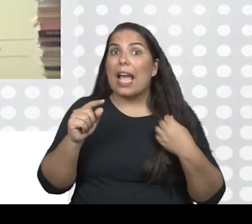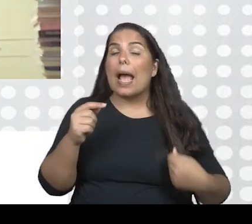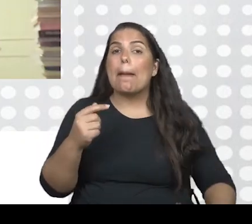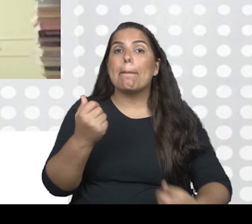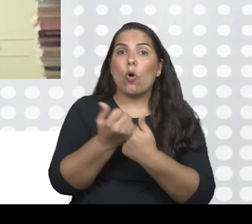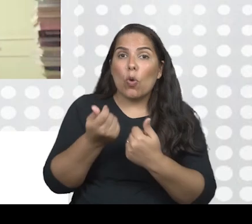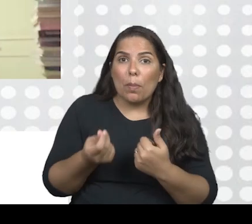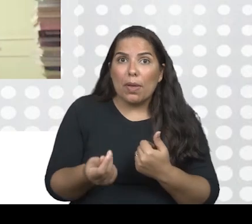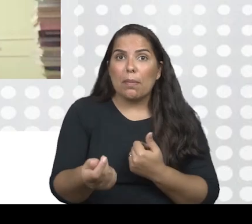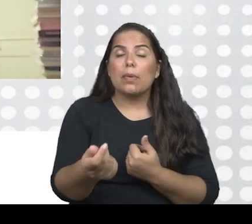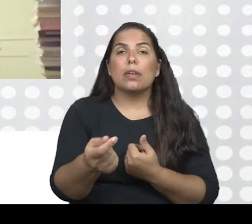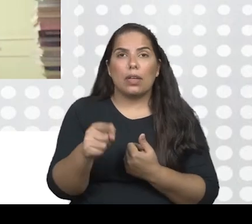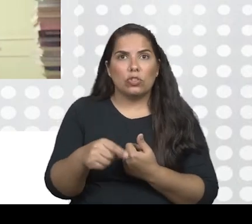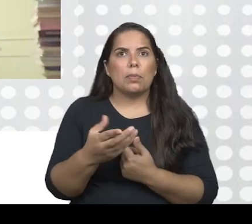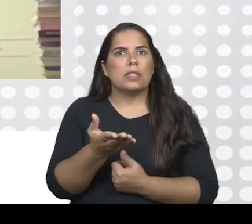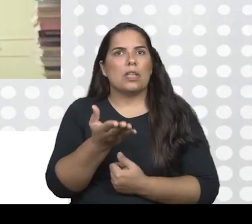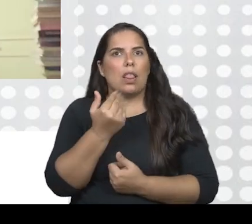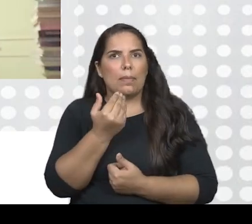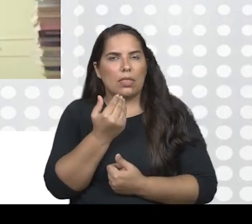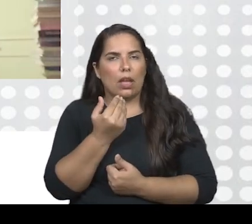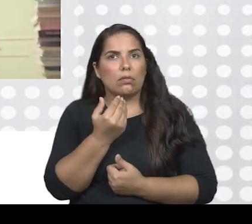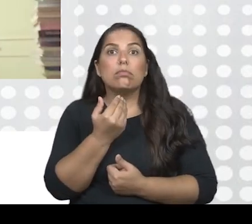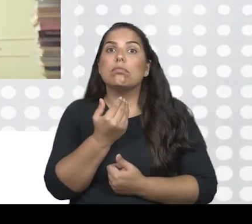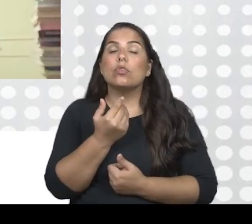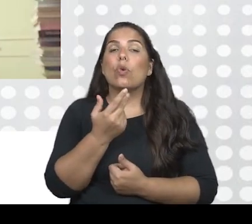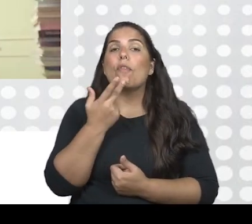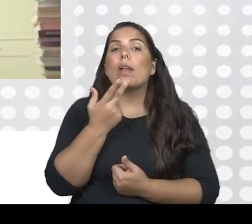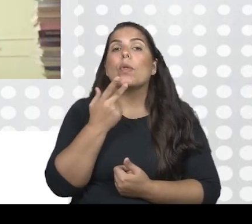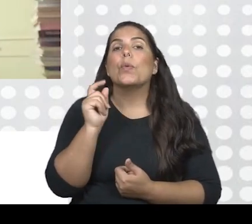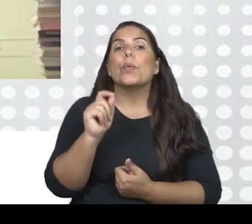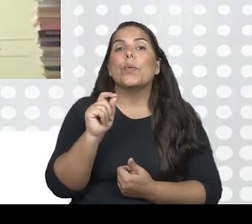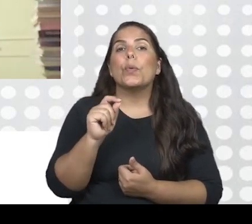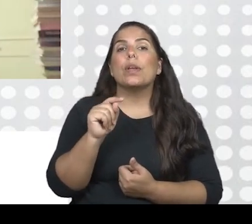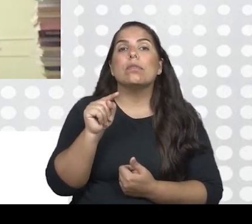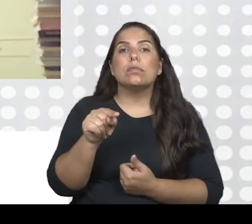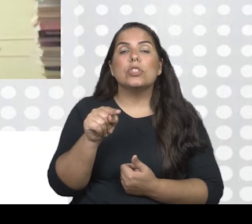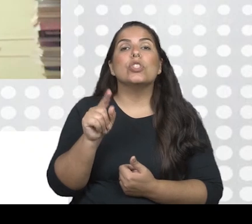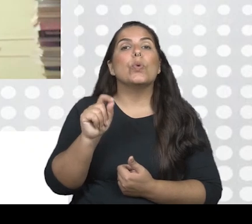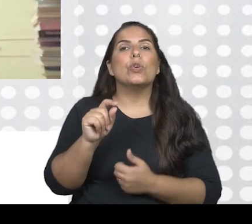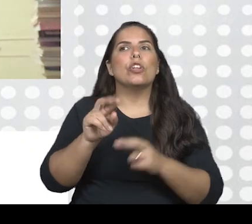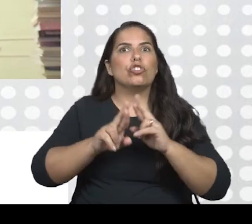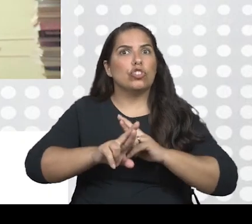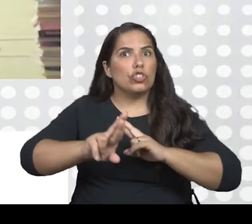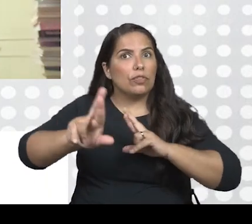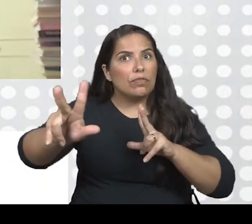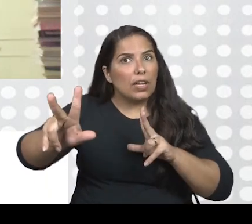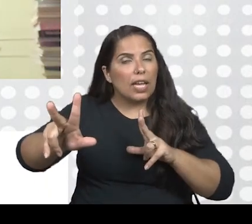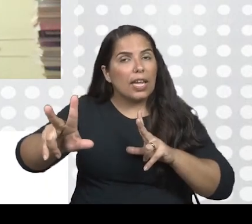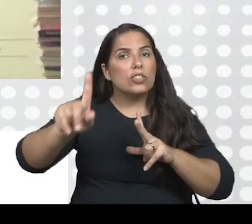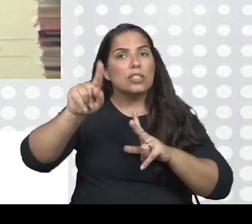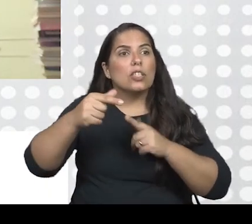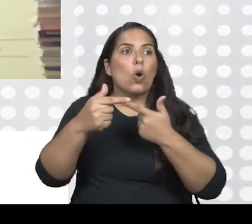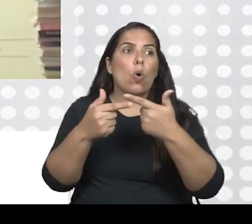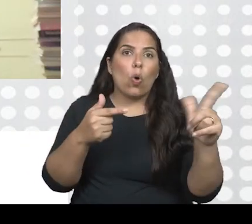apoio permanente para se alimentar, eu estou falando de uma questão diferente